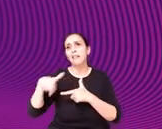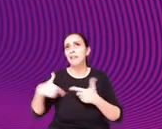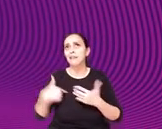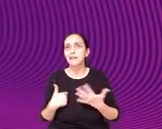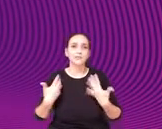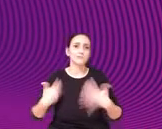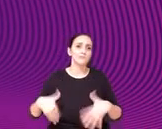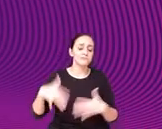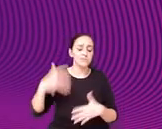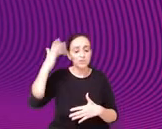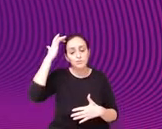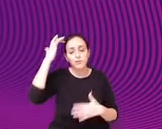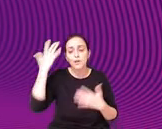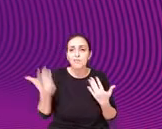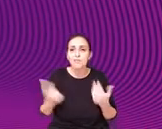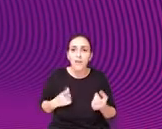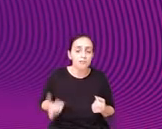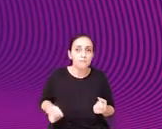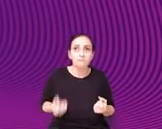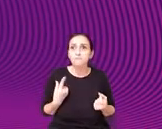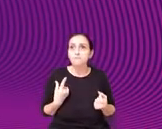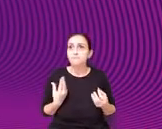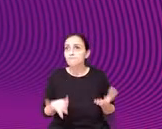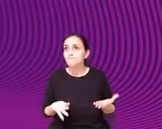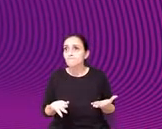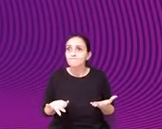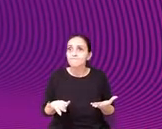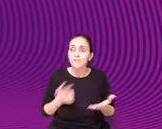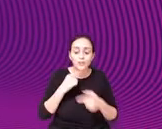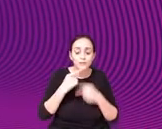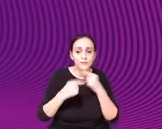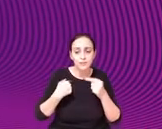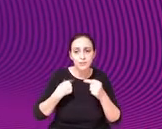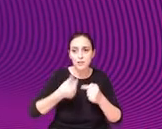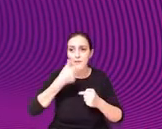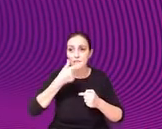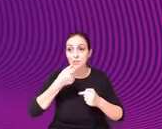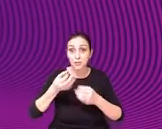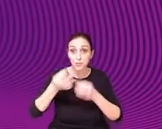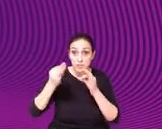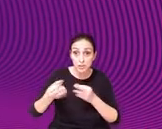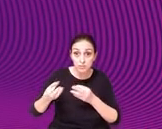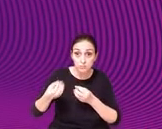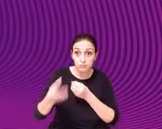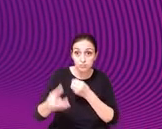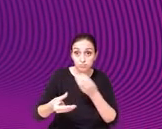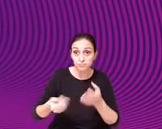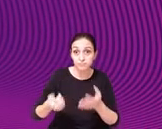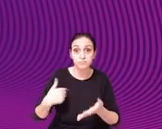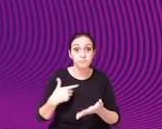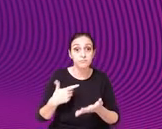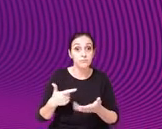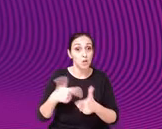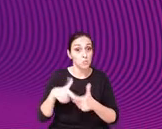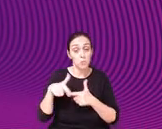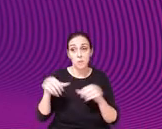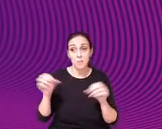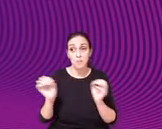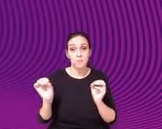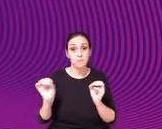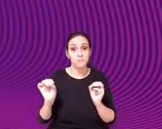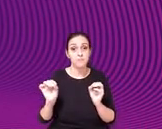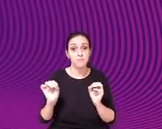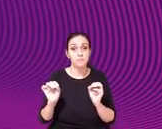não tenho hipertrófica? E esses medicamentos que ela deveria estar tomando, trouxe uma receita, ela falou que não toma nenhum. O exame